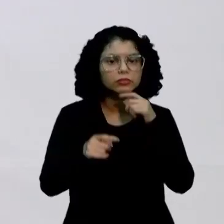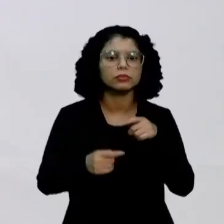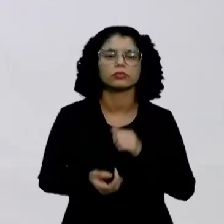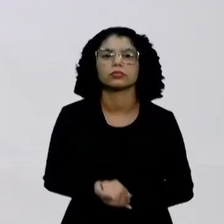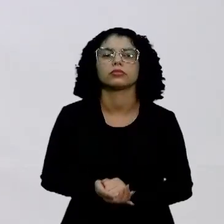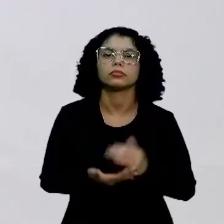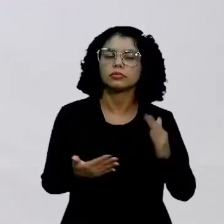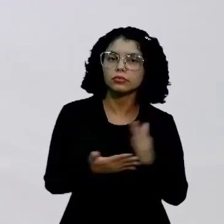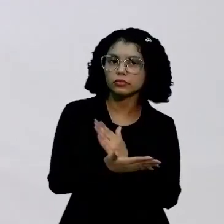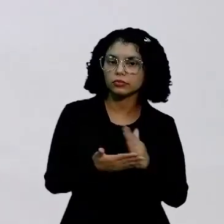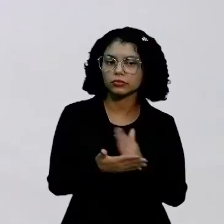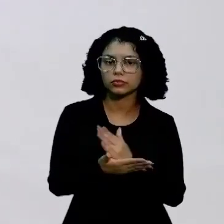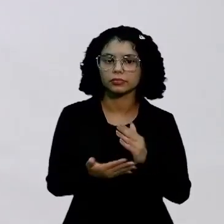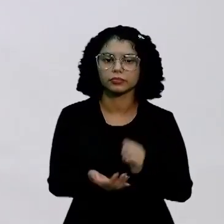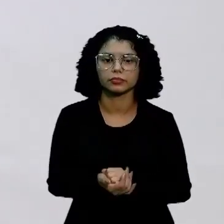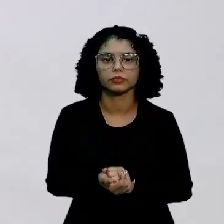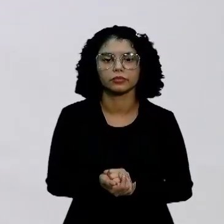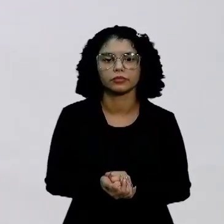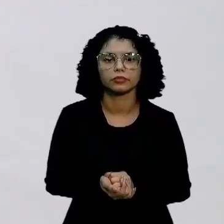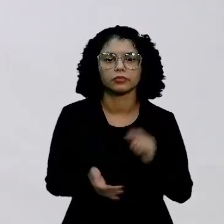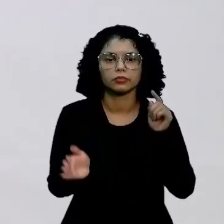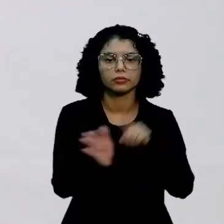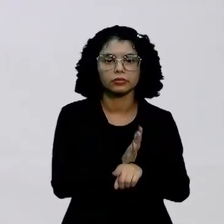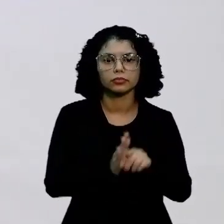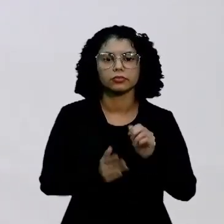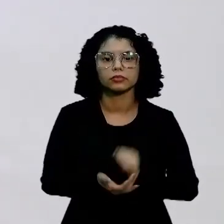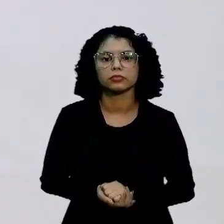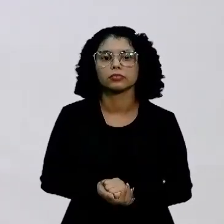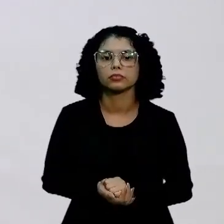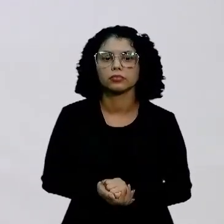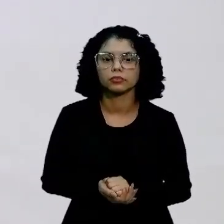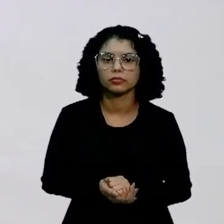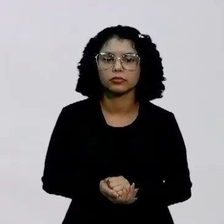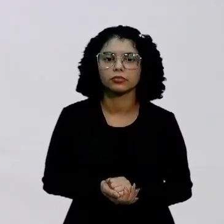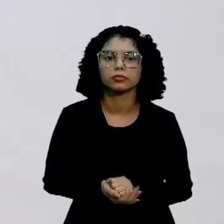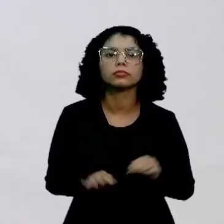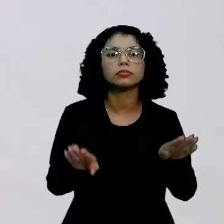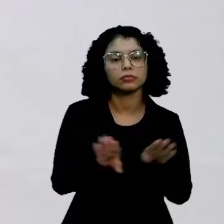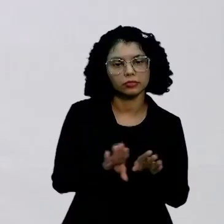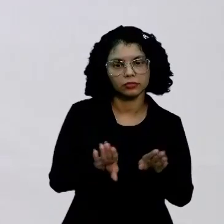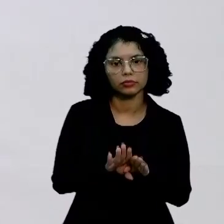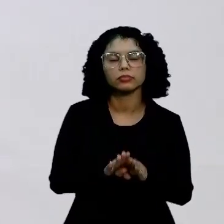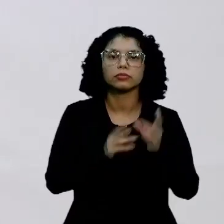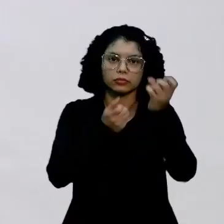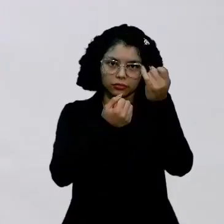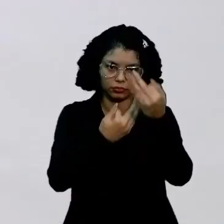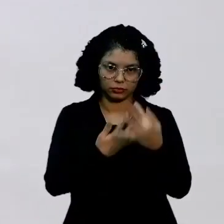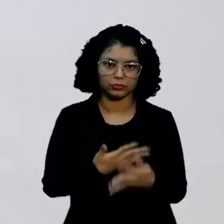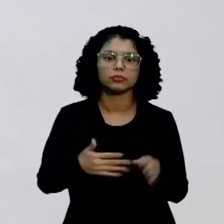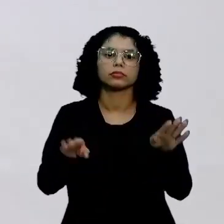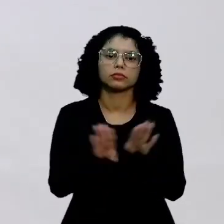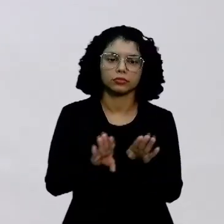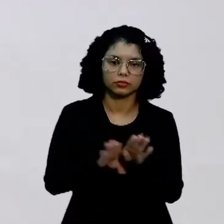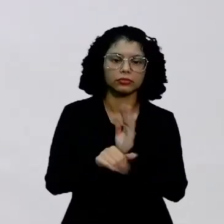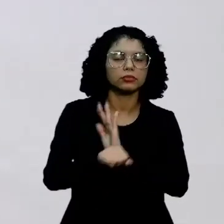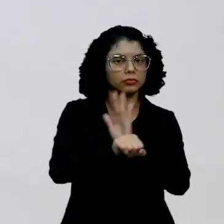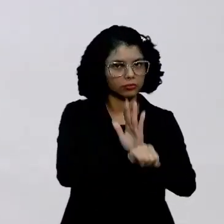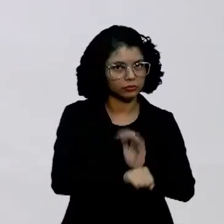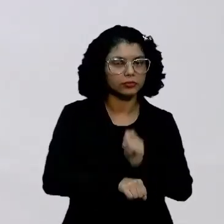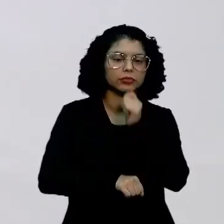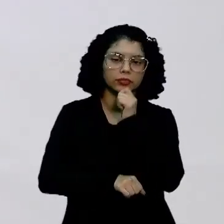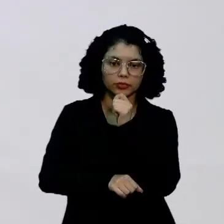dúvida, algum questionamento acerca, a questão ela também está comentada aqui, o que vai ajudar